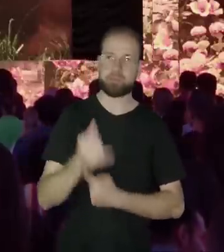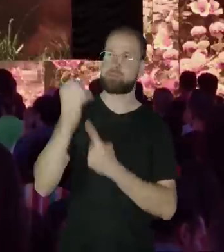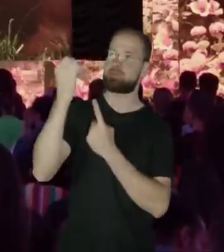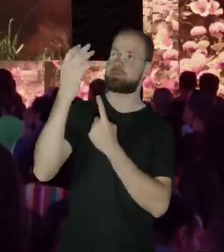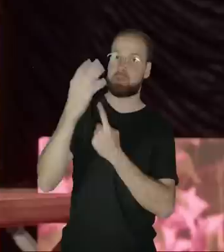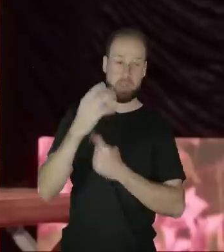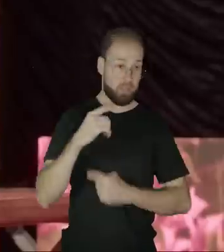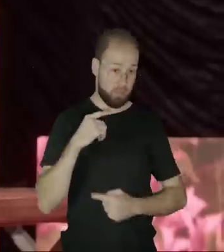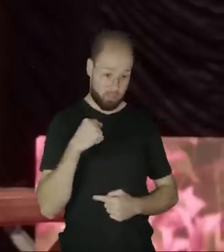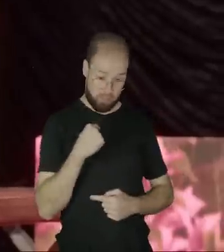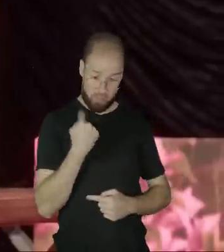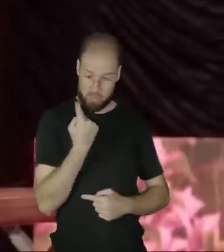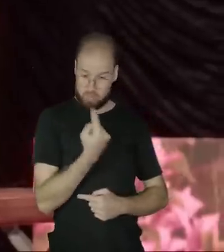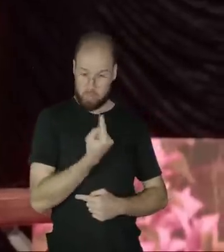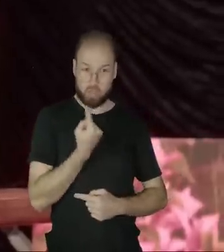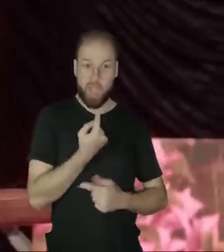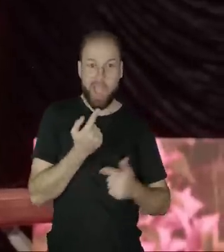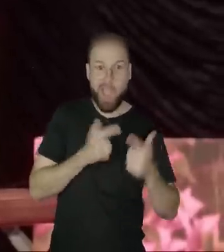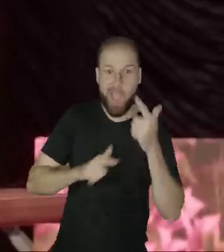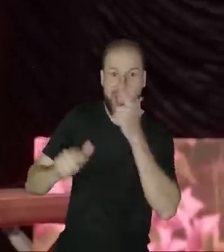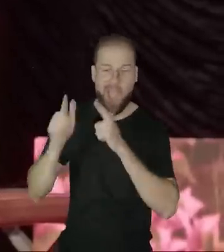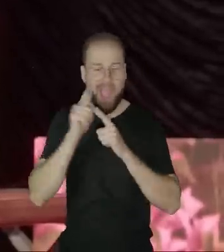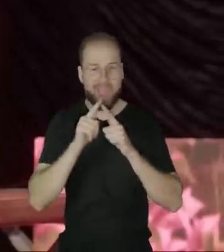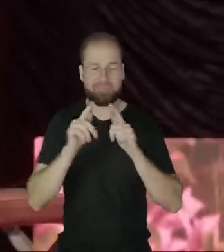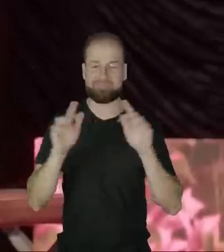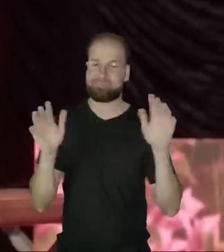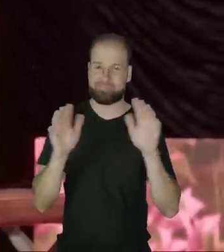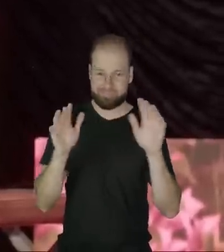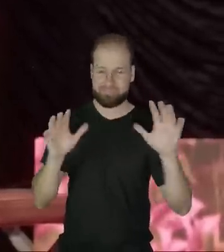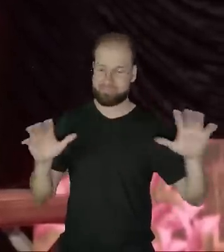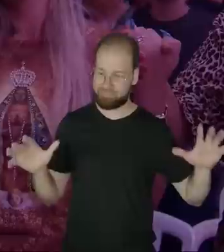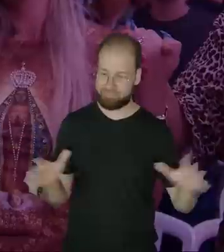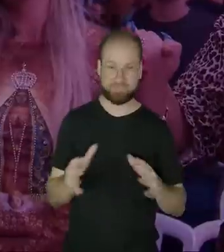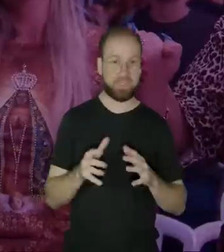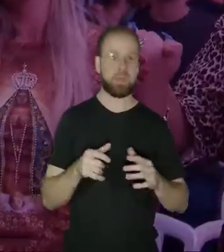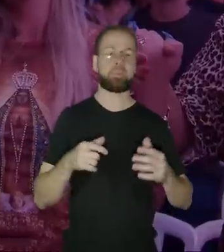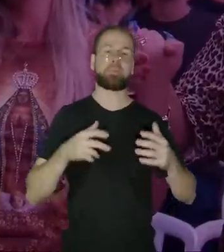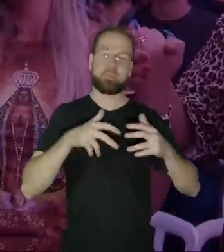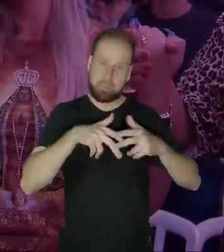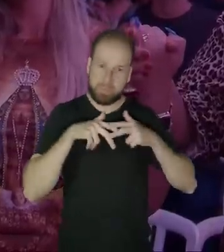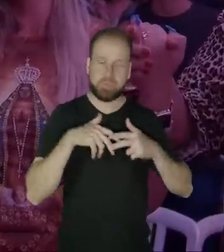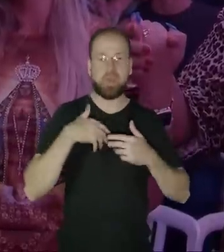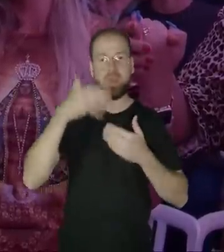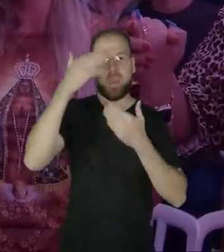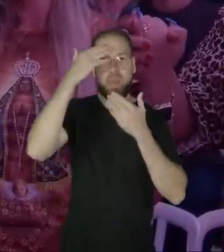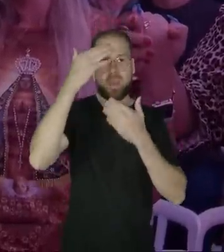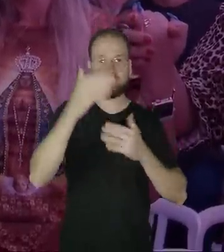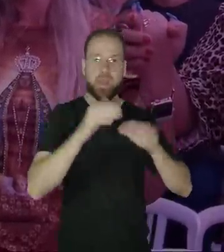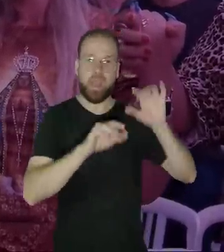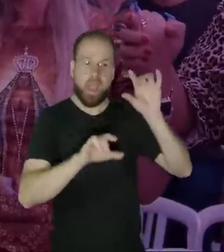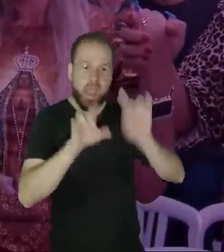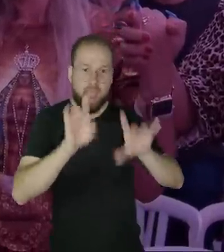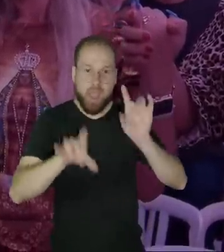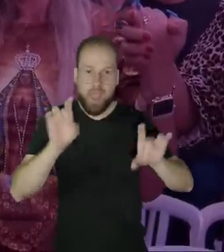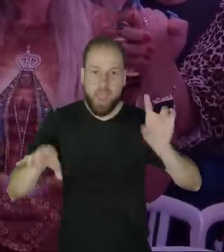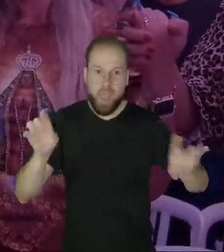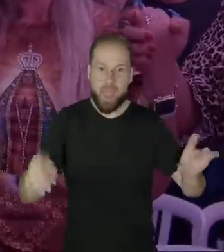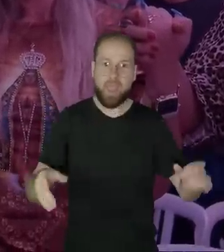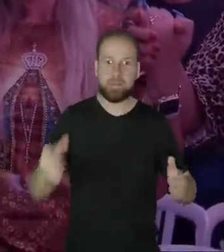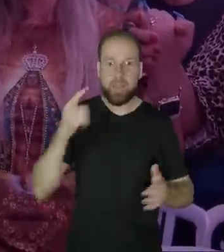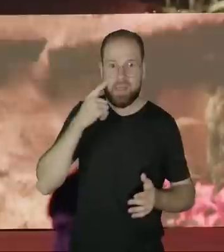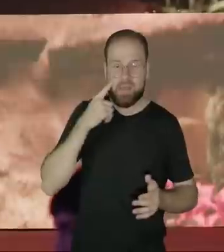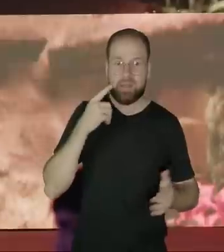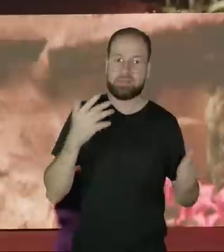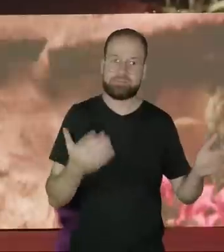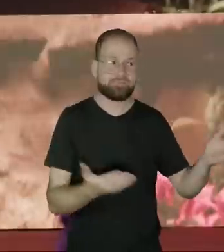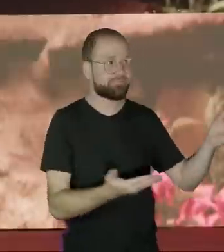nada sozinho. Por isso, eu queria muito agradecer a cada um de vocês que estão aqui. Louvar e